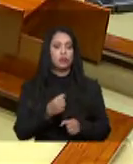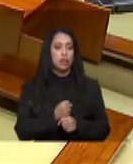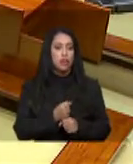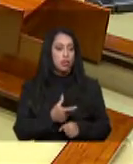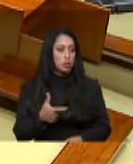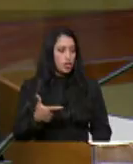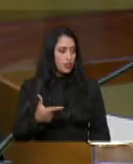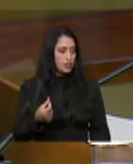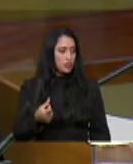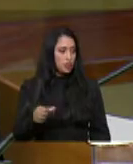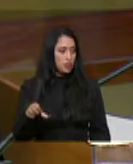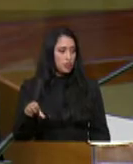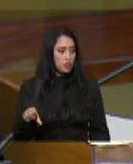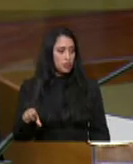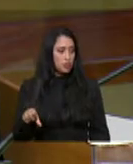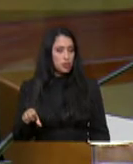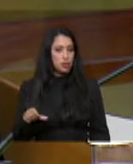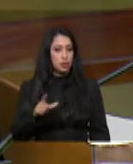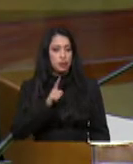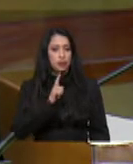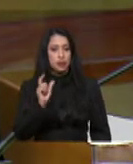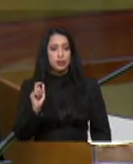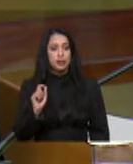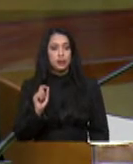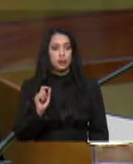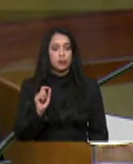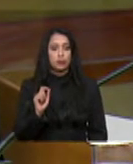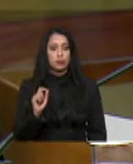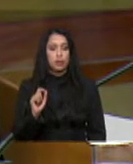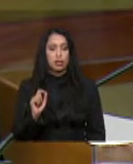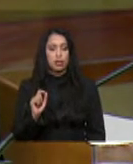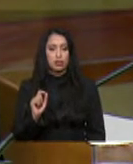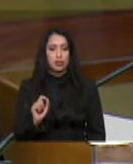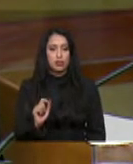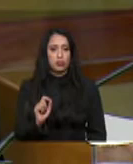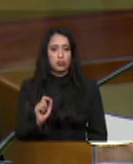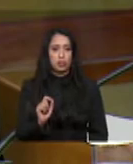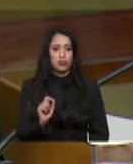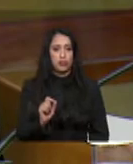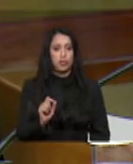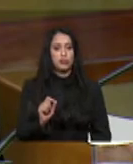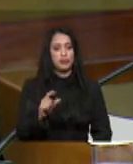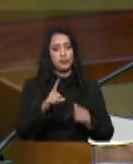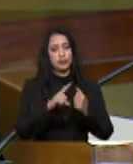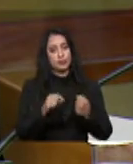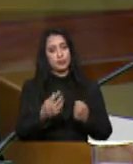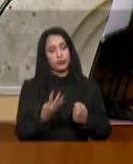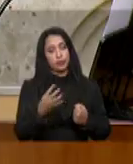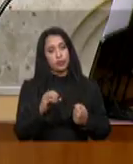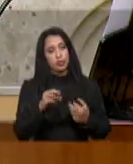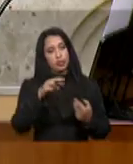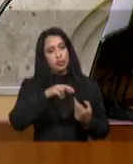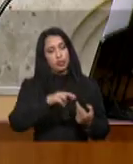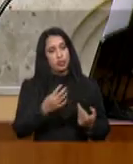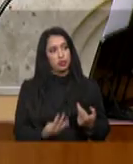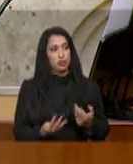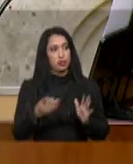2019, há uma expressa previsão legal no artigo 40, inciso 4 desta